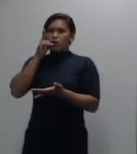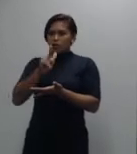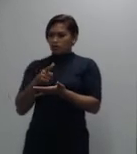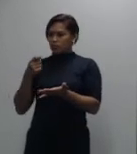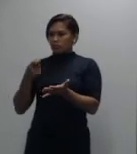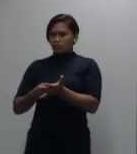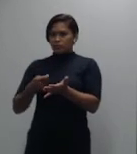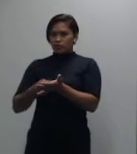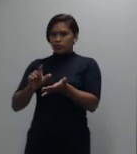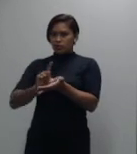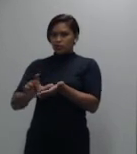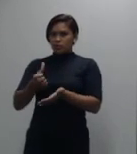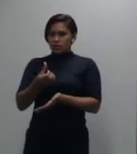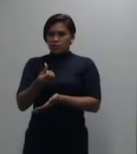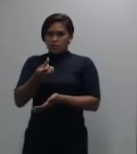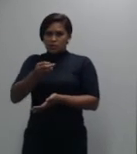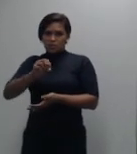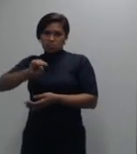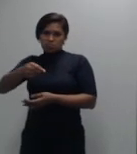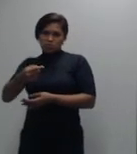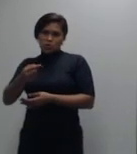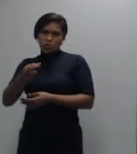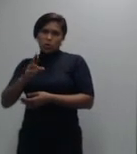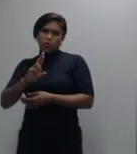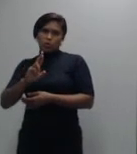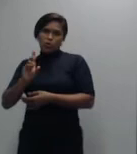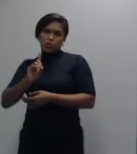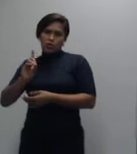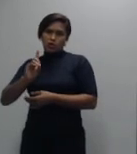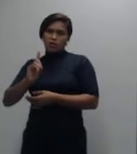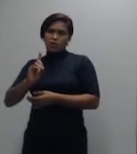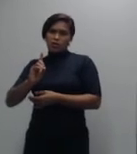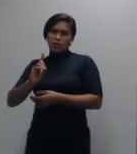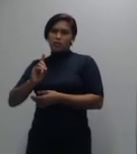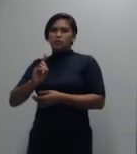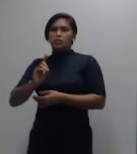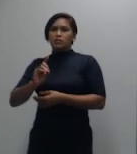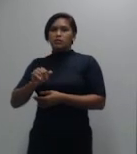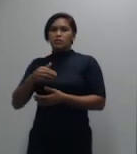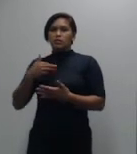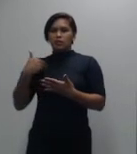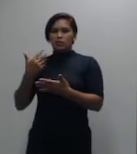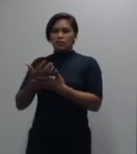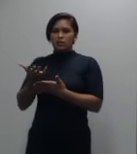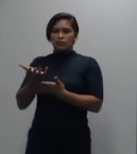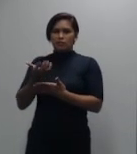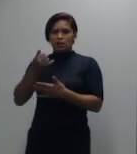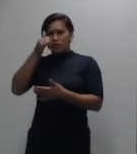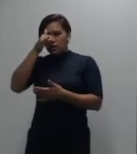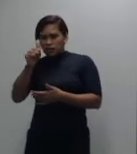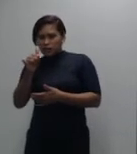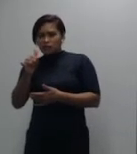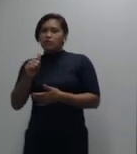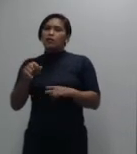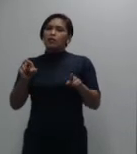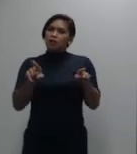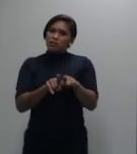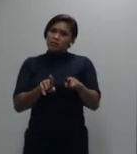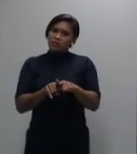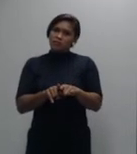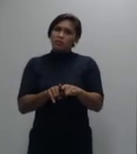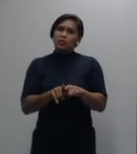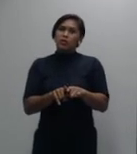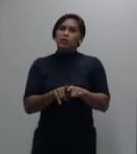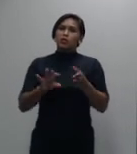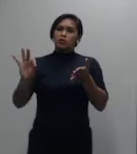que você $600000 algo que é nesse buscando evitar inclusive sobre